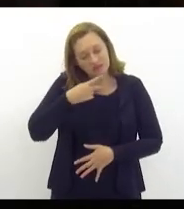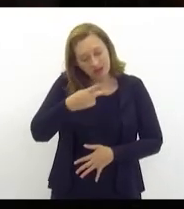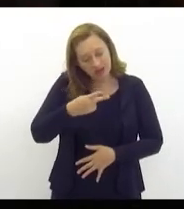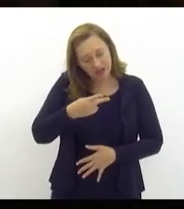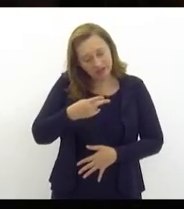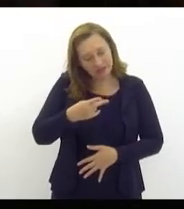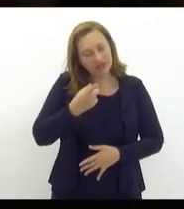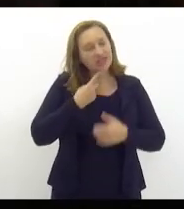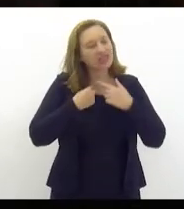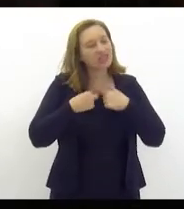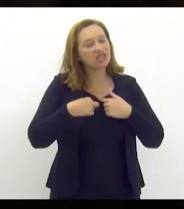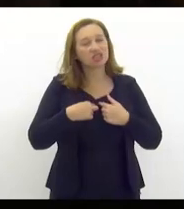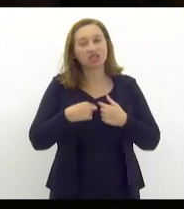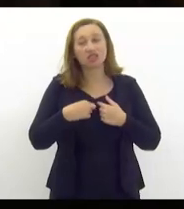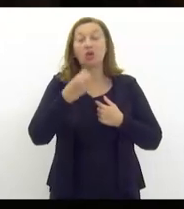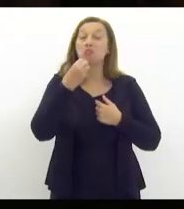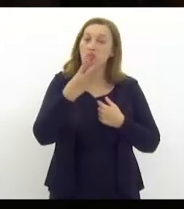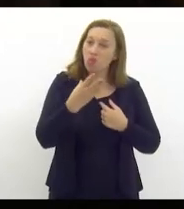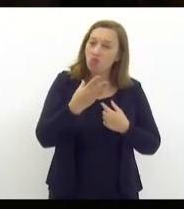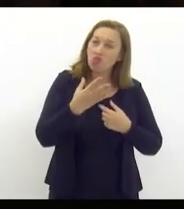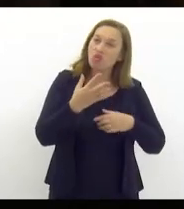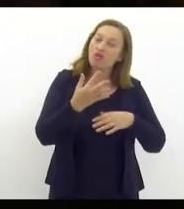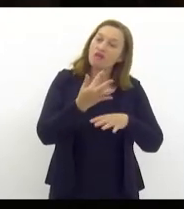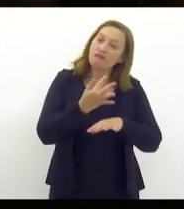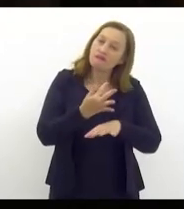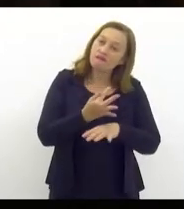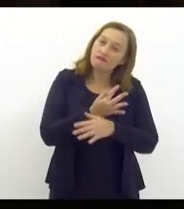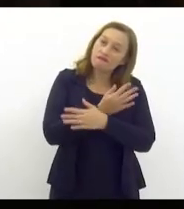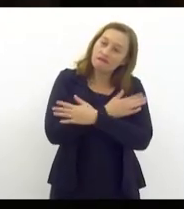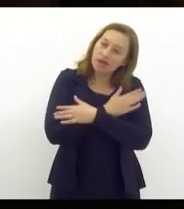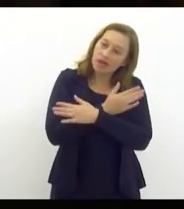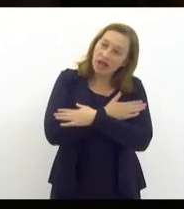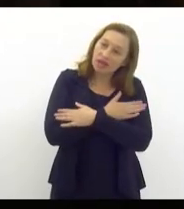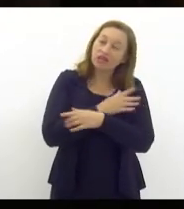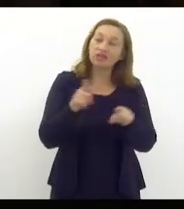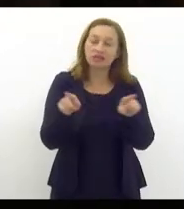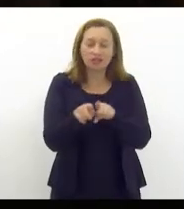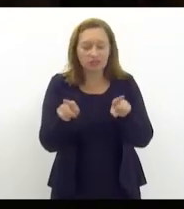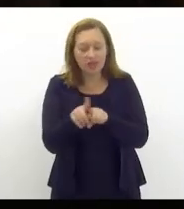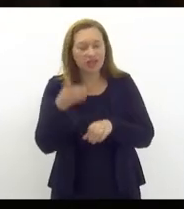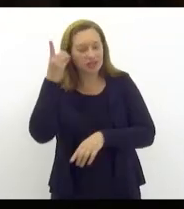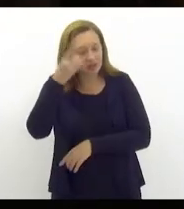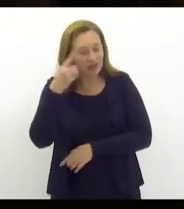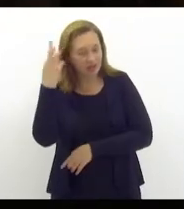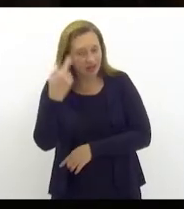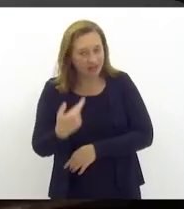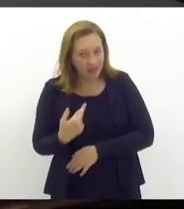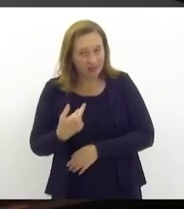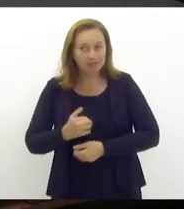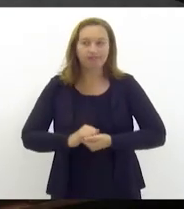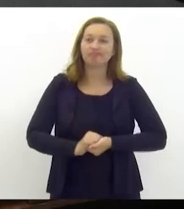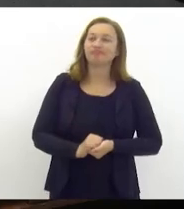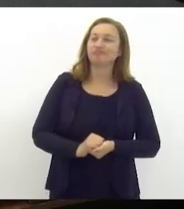lhe desejando bom feriado e também à nossa deputada Renata.